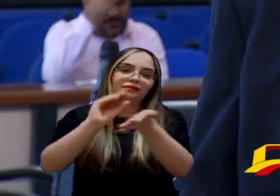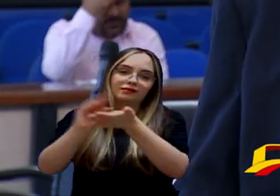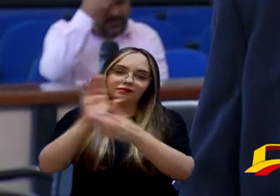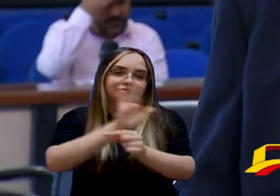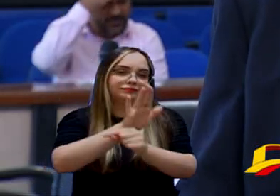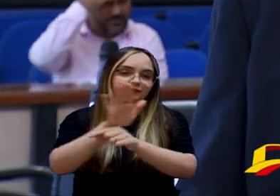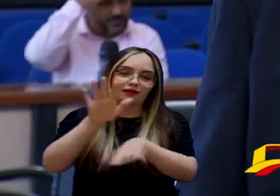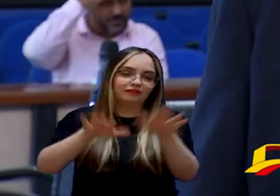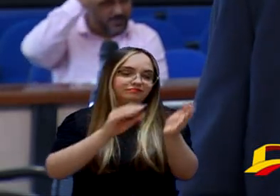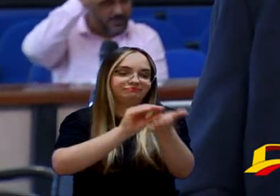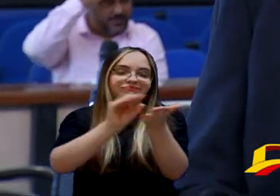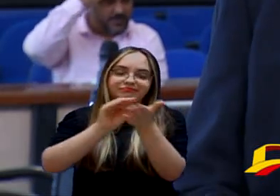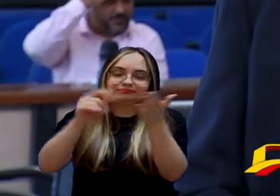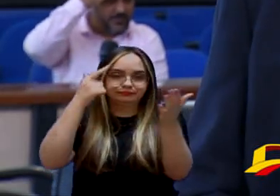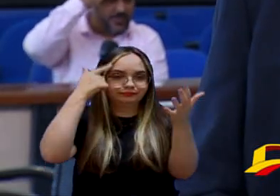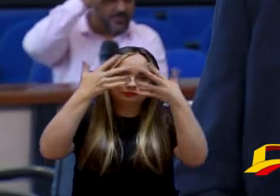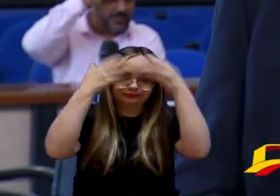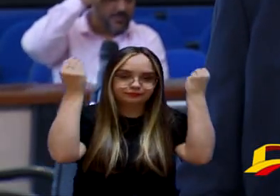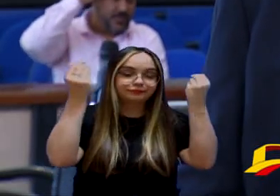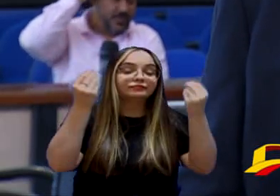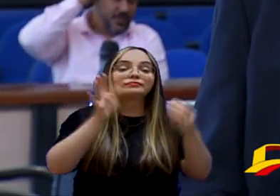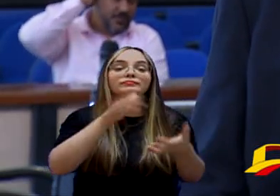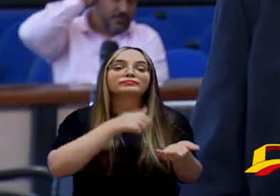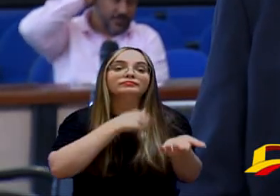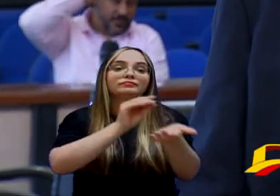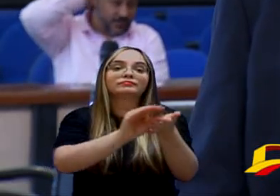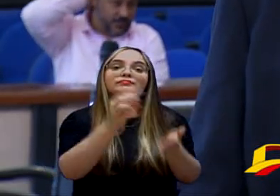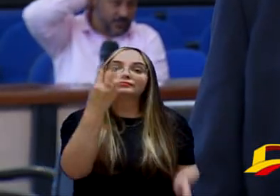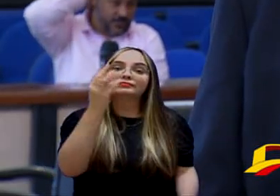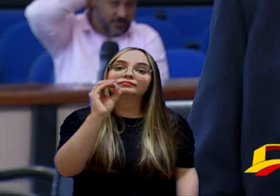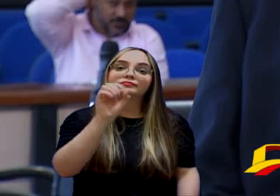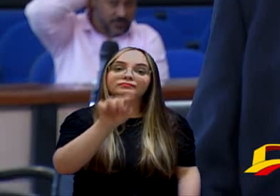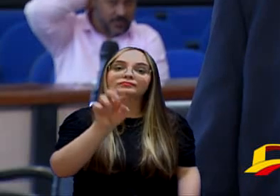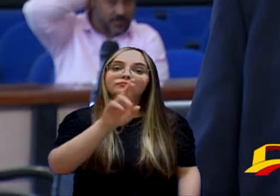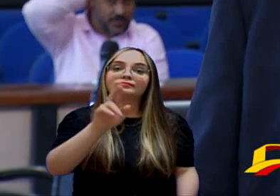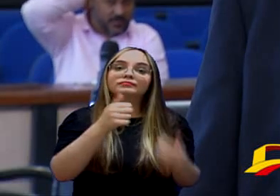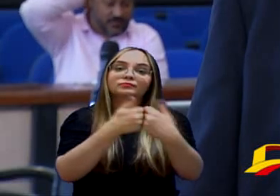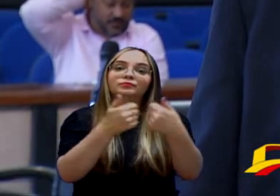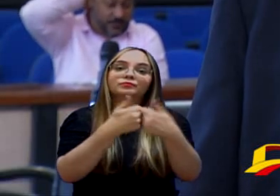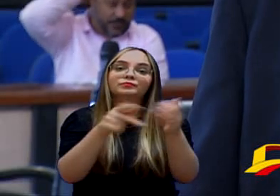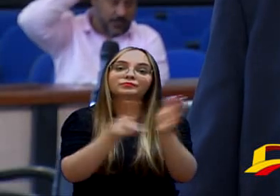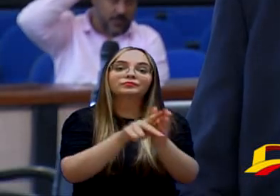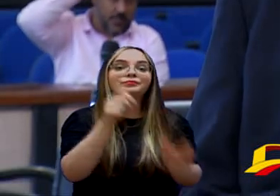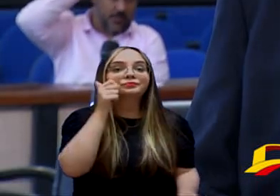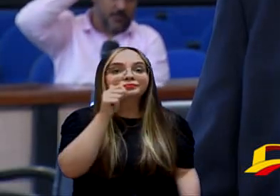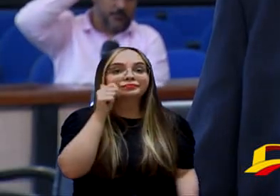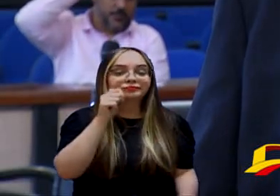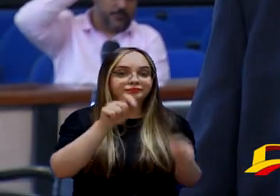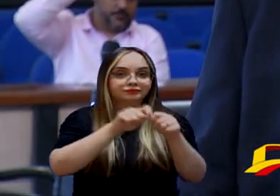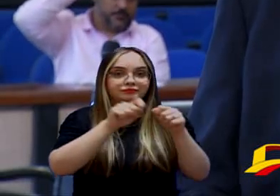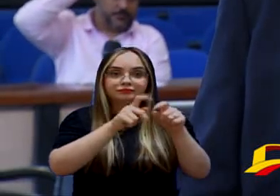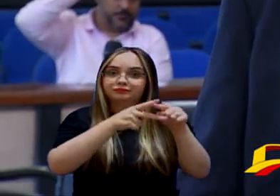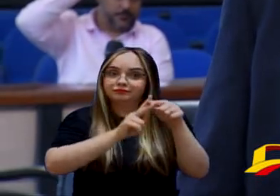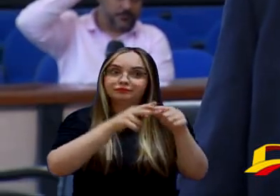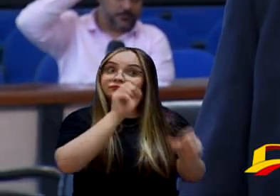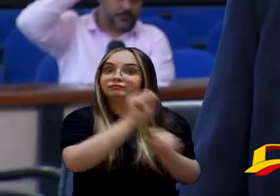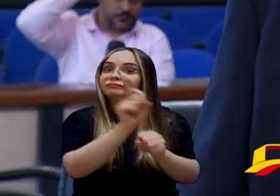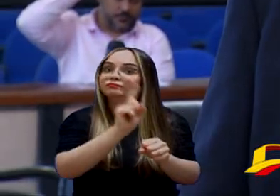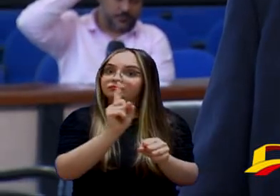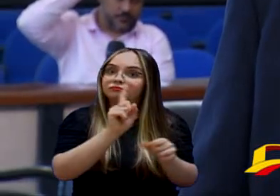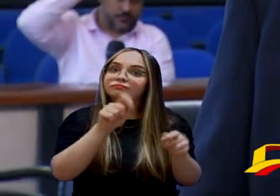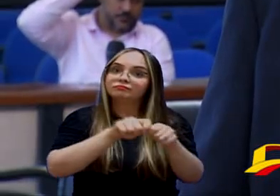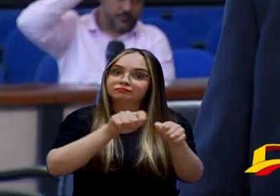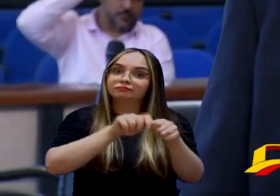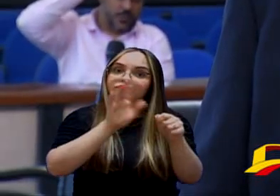terminasse mas Eu encaminhei a emenda de 30 mil reais para o ônibus da mulher para manutenção para ele não parar